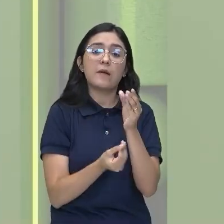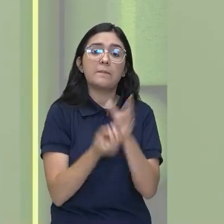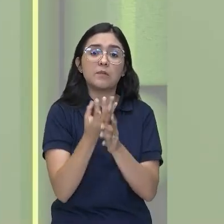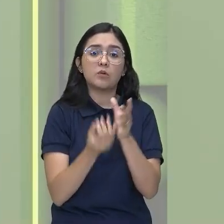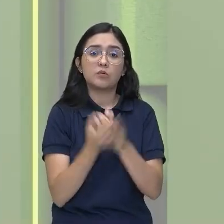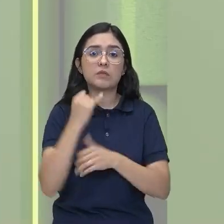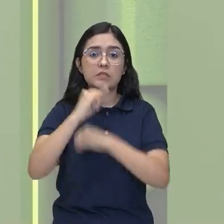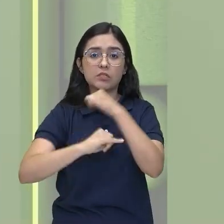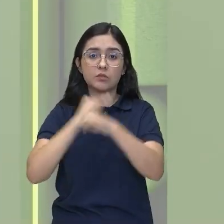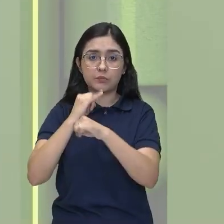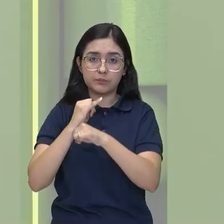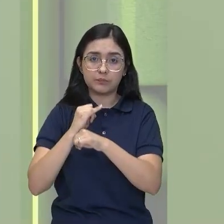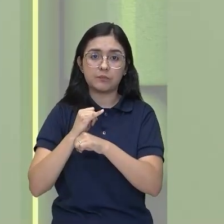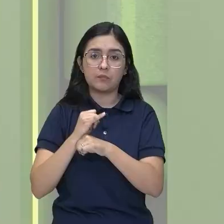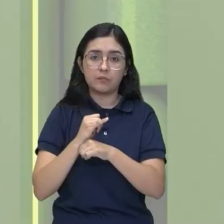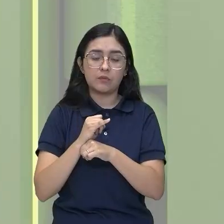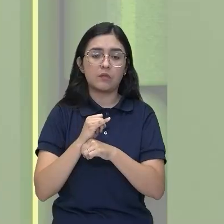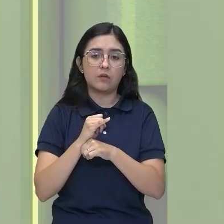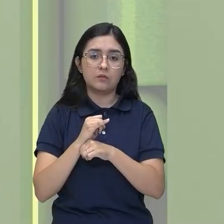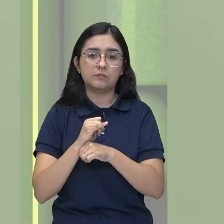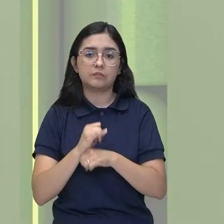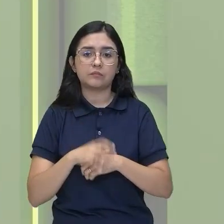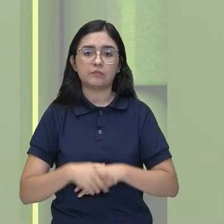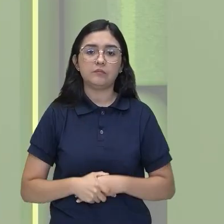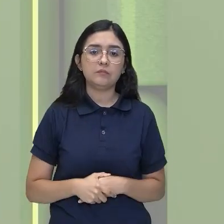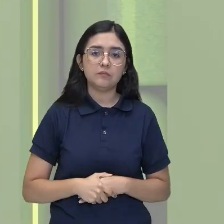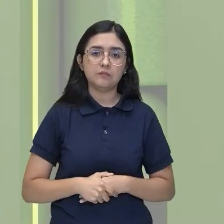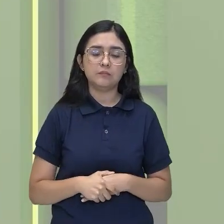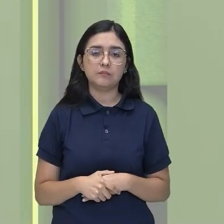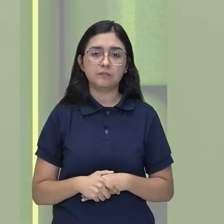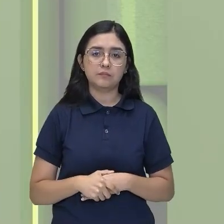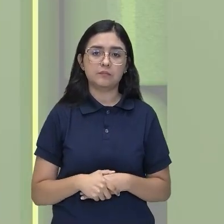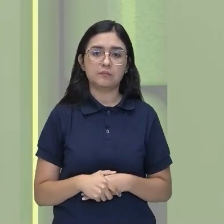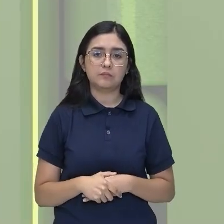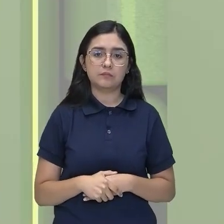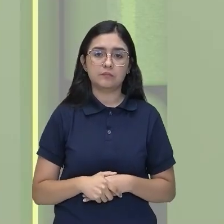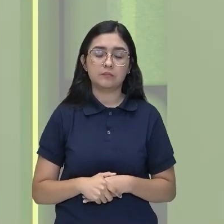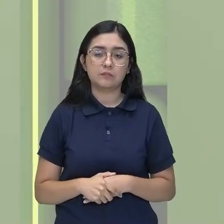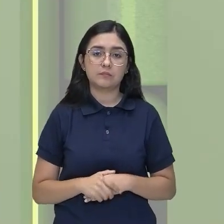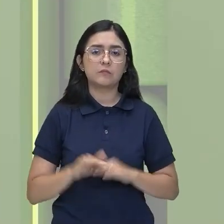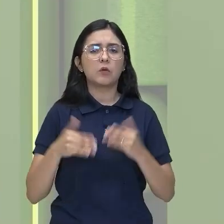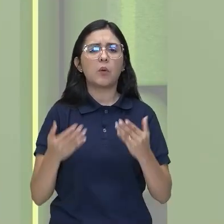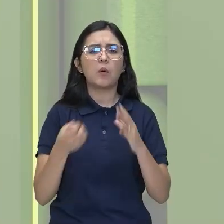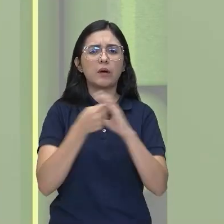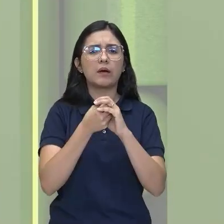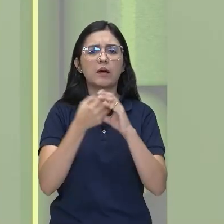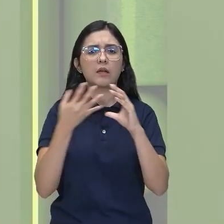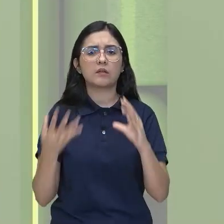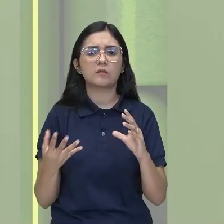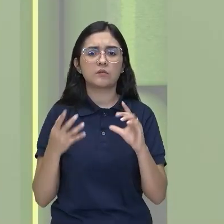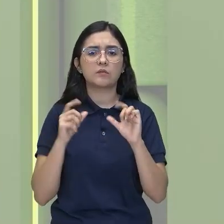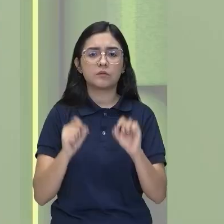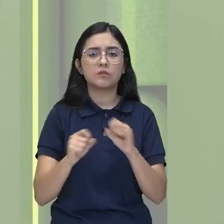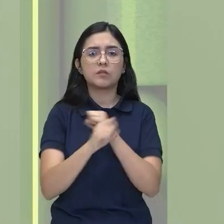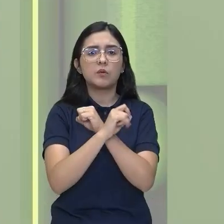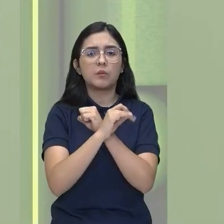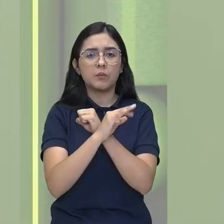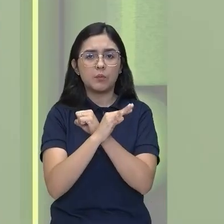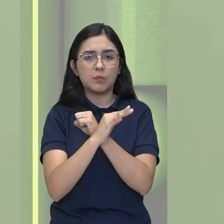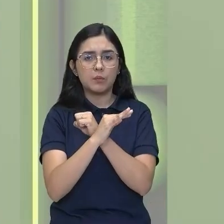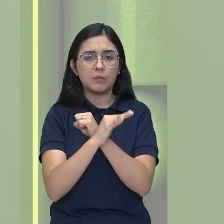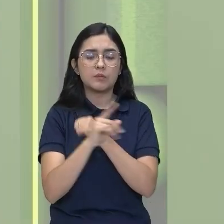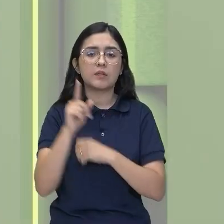uma reação de ionização de ácido, tá? E que característica um ácido? É a presença